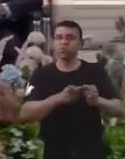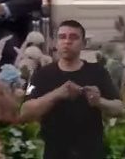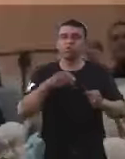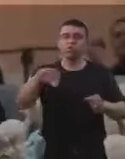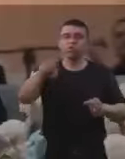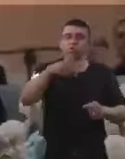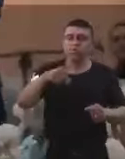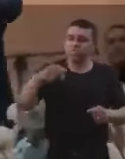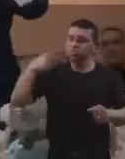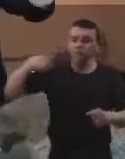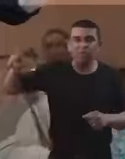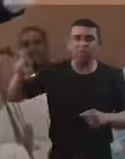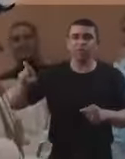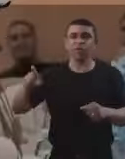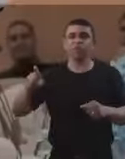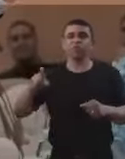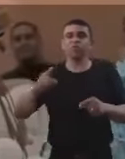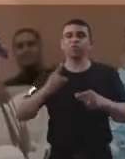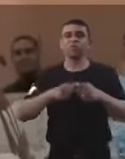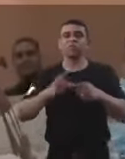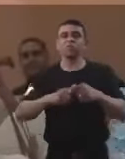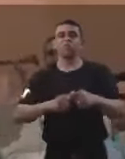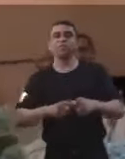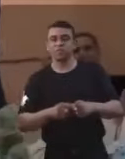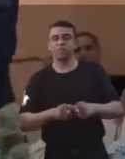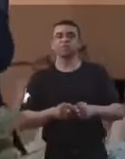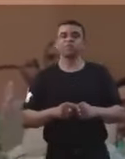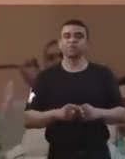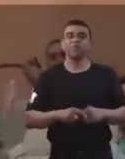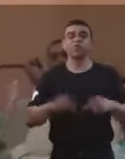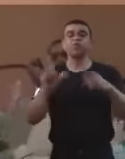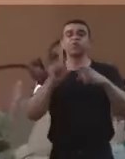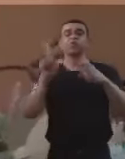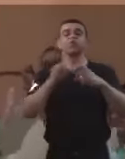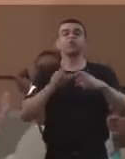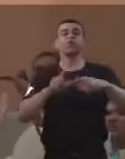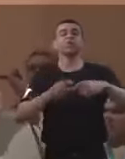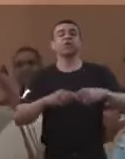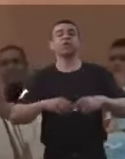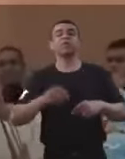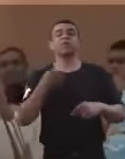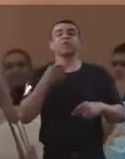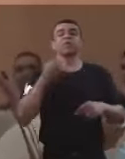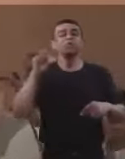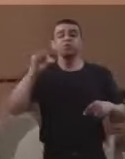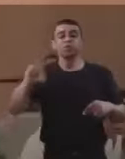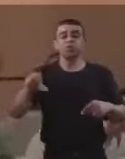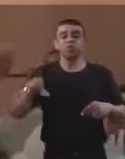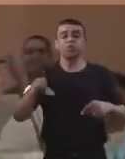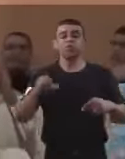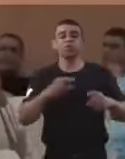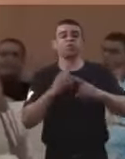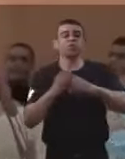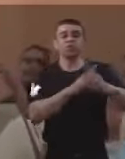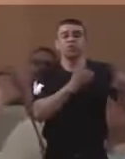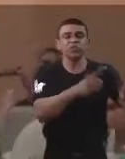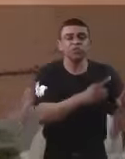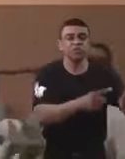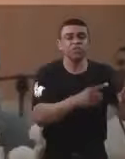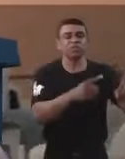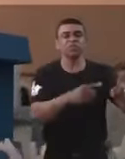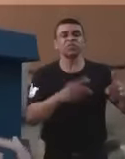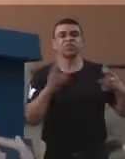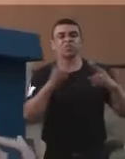da contenda. Lucas 9, os discípulos estão brigando para ver quem é maior. Lucas 10, Marta briga